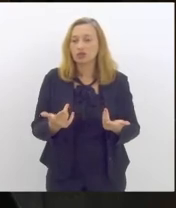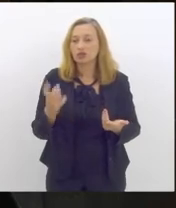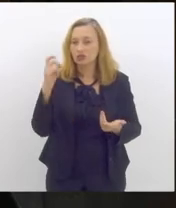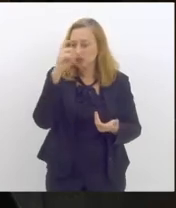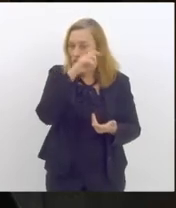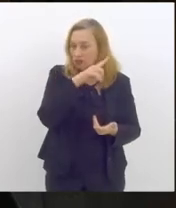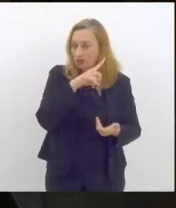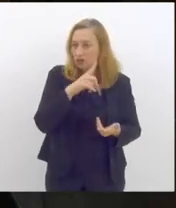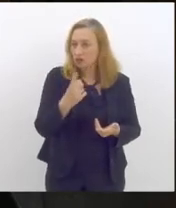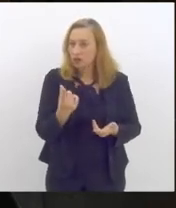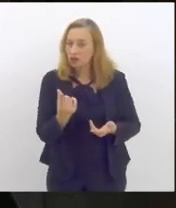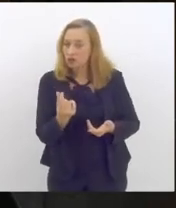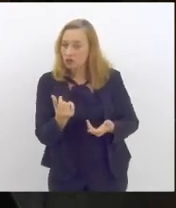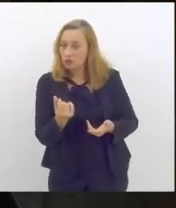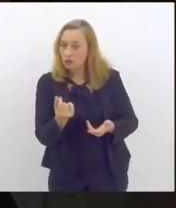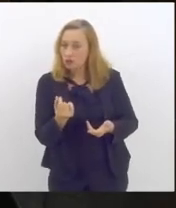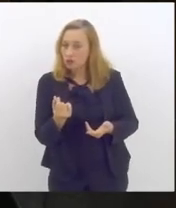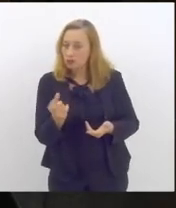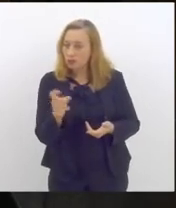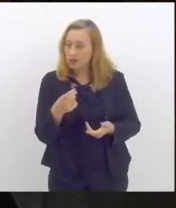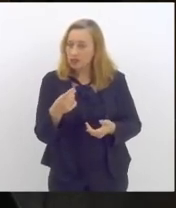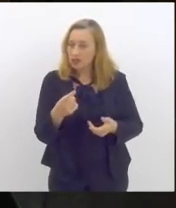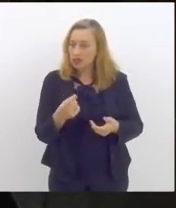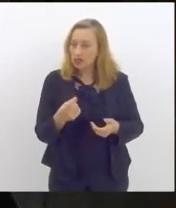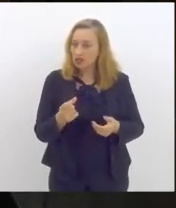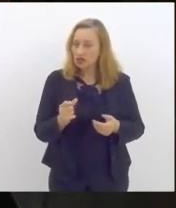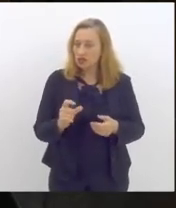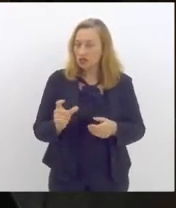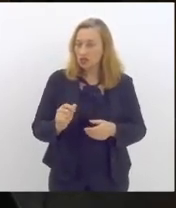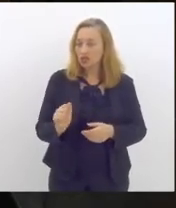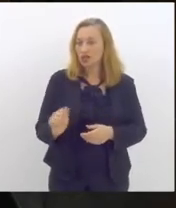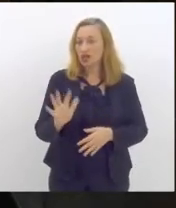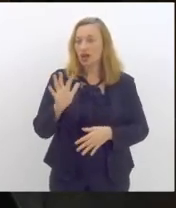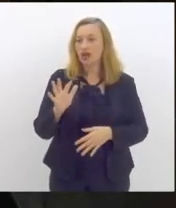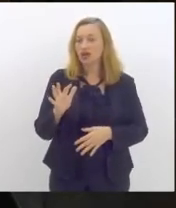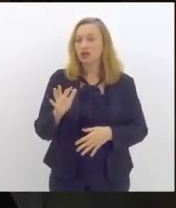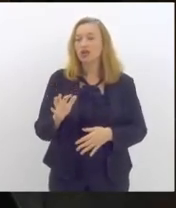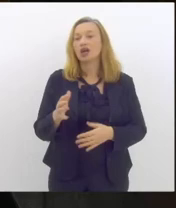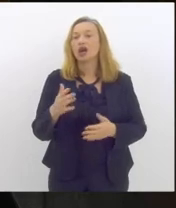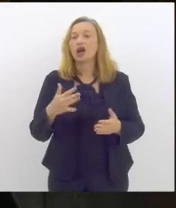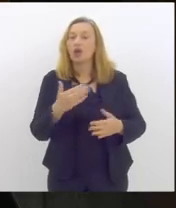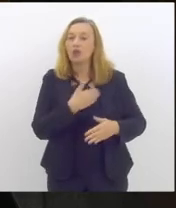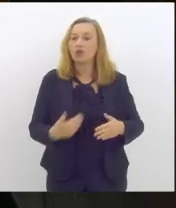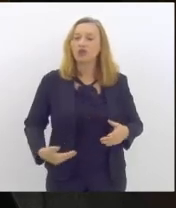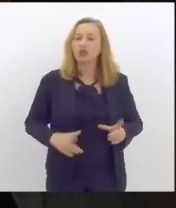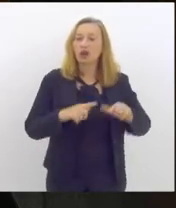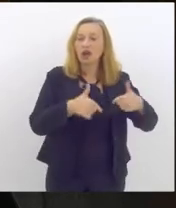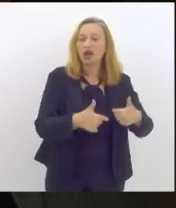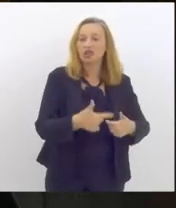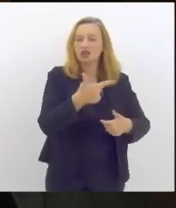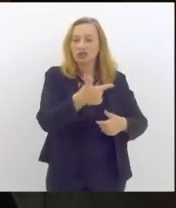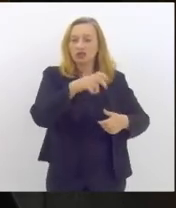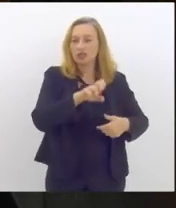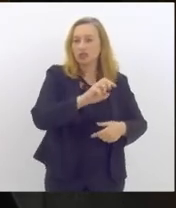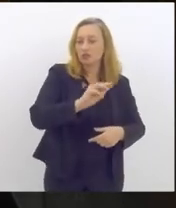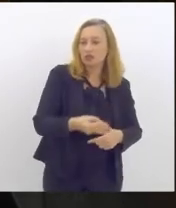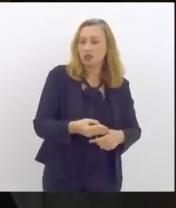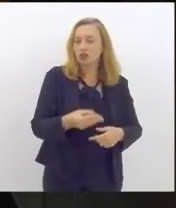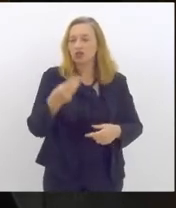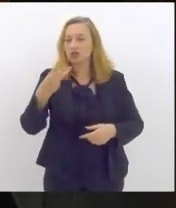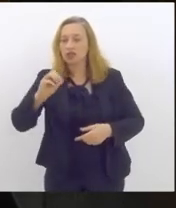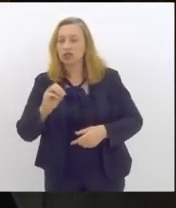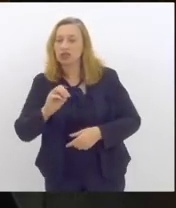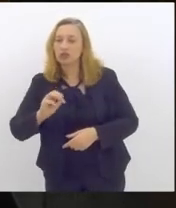valor da passagem ano eleitoral o governo vai pega e coloca e aqui 30 milhões ali desperdiçando a oportunidade